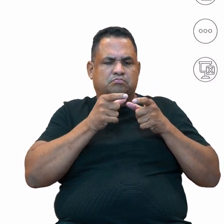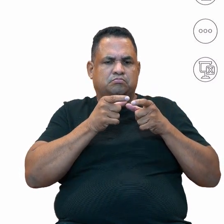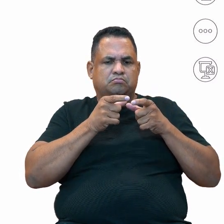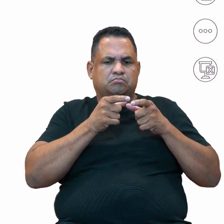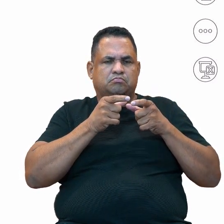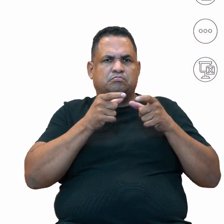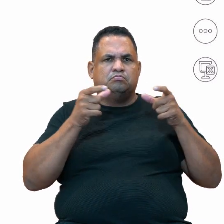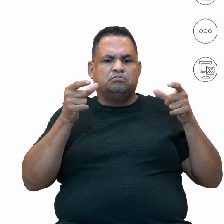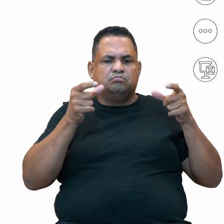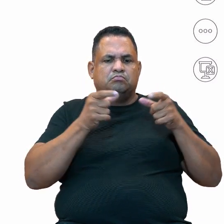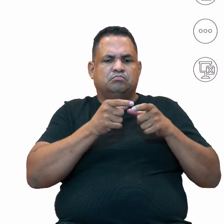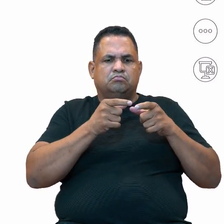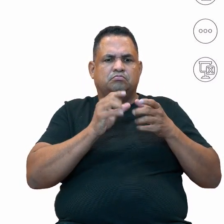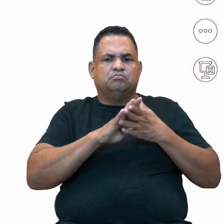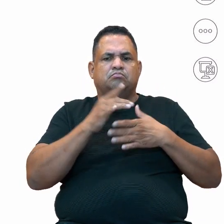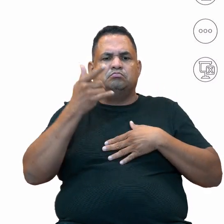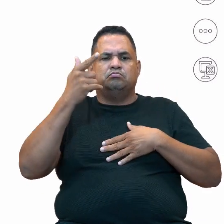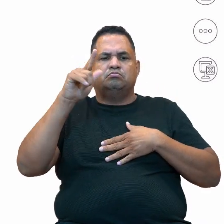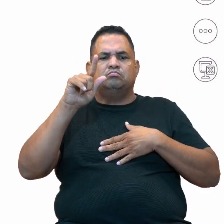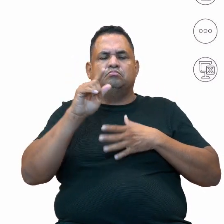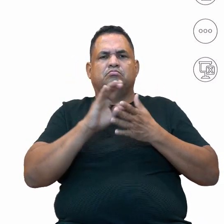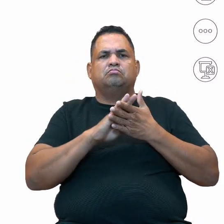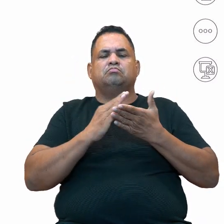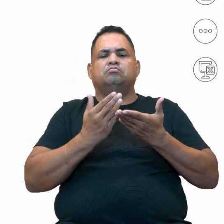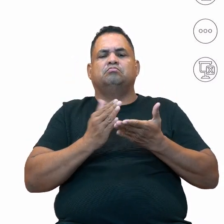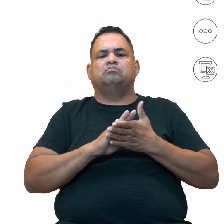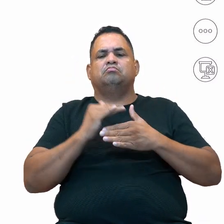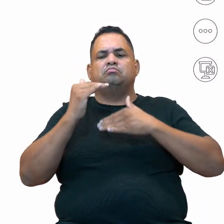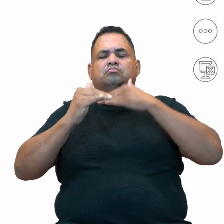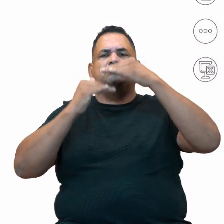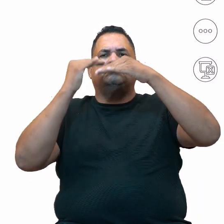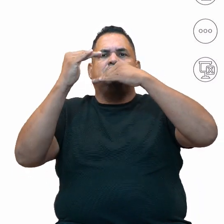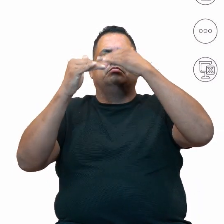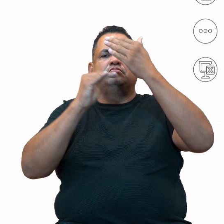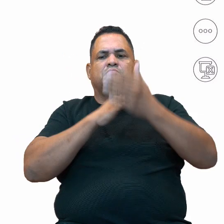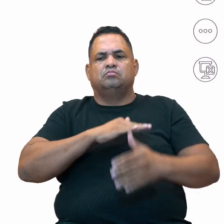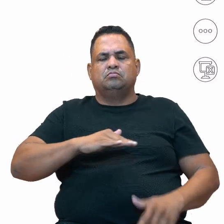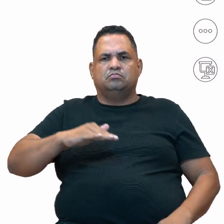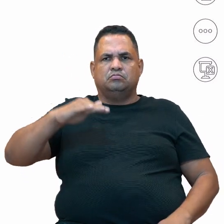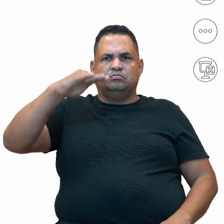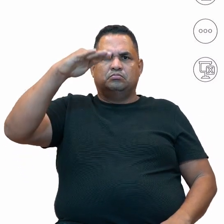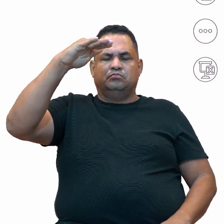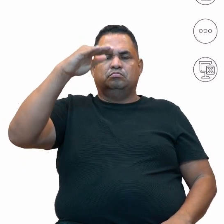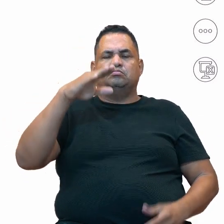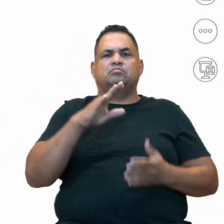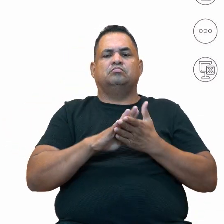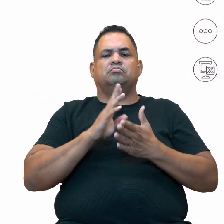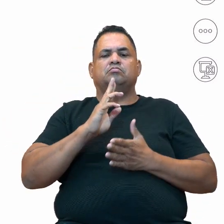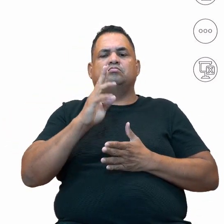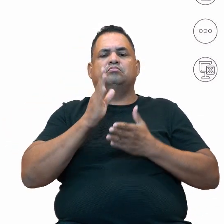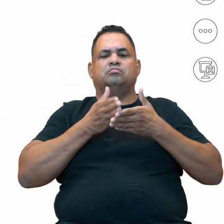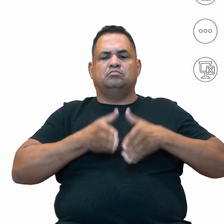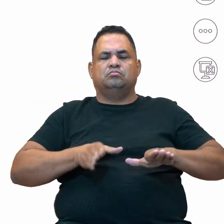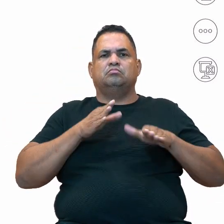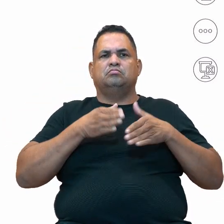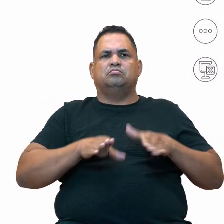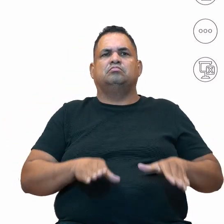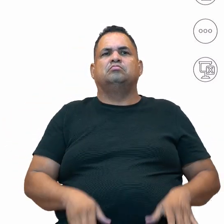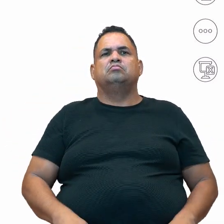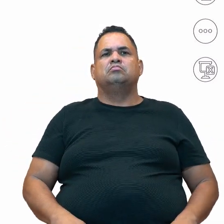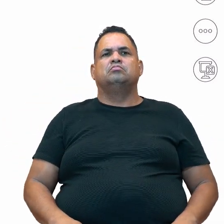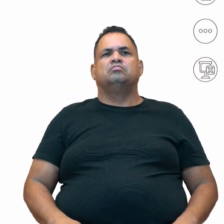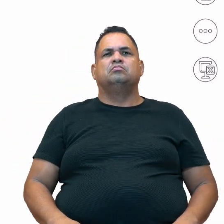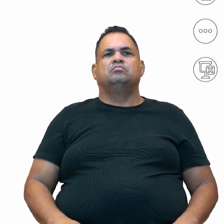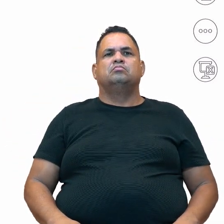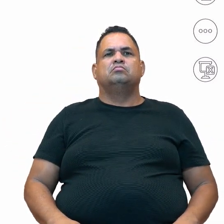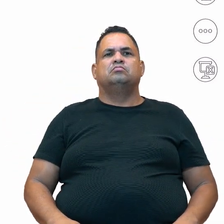gente, parcela consigam chegar aí à fase adulta e também passar pelo processo reprodutivo. Tá bom?